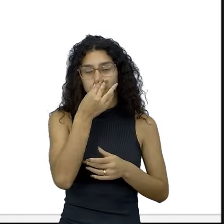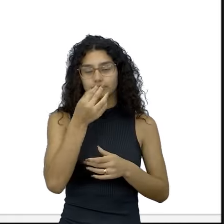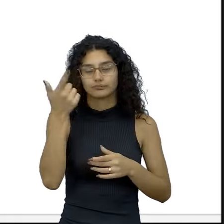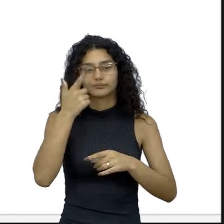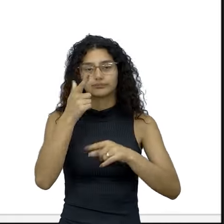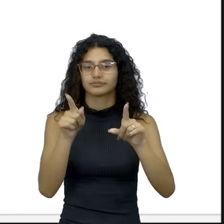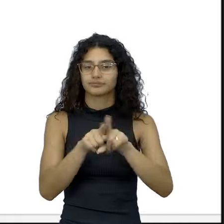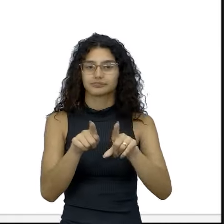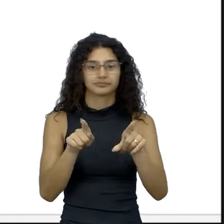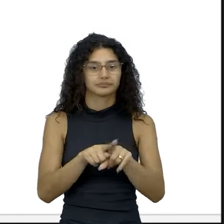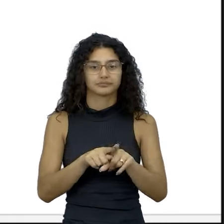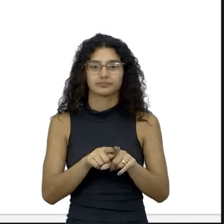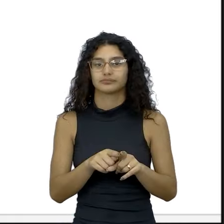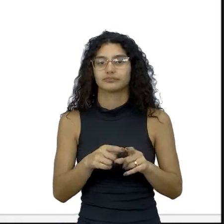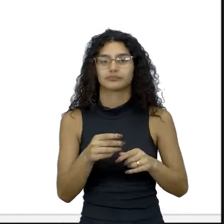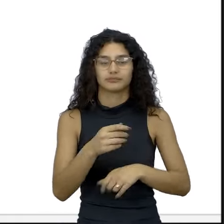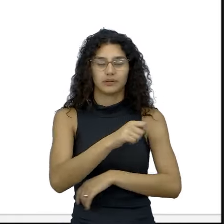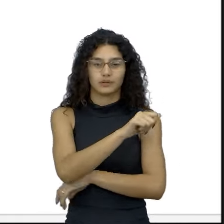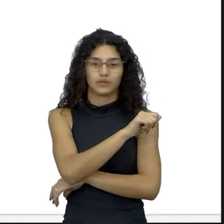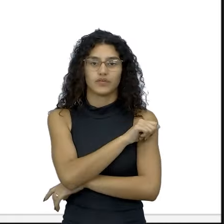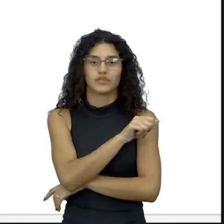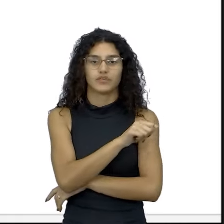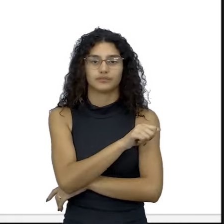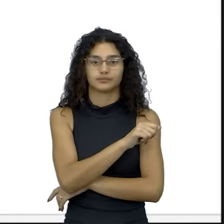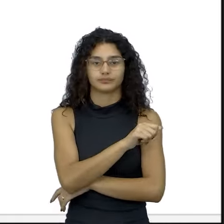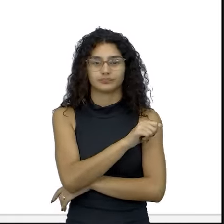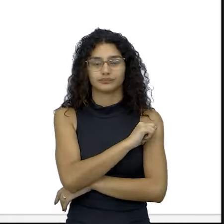aí que os estudantes